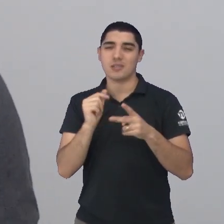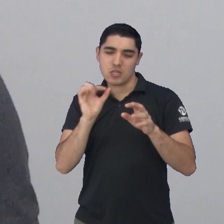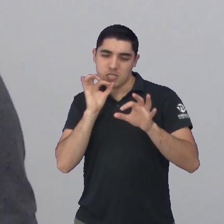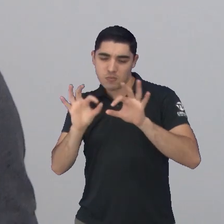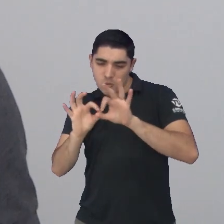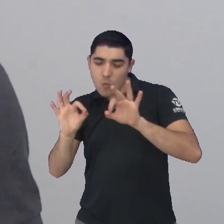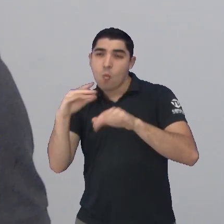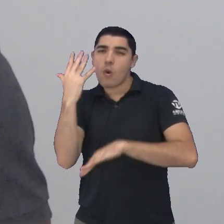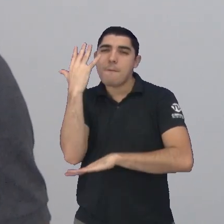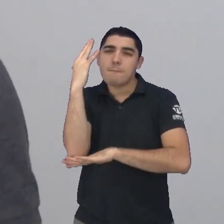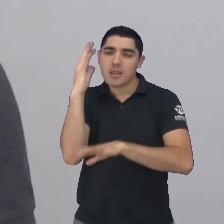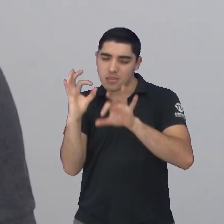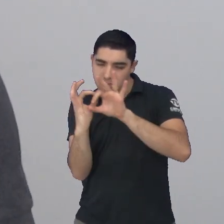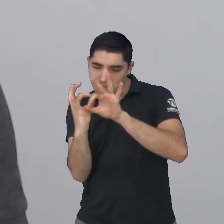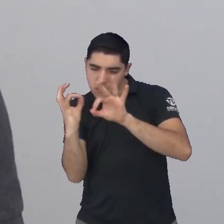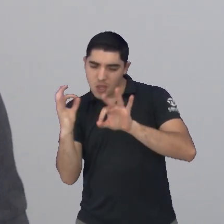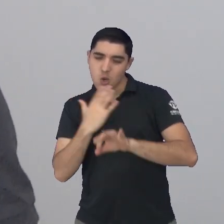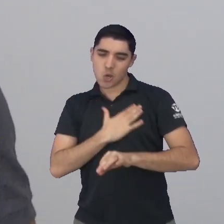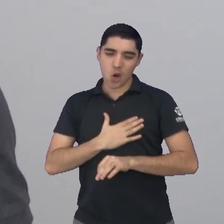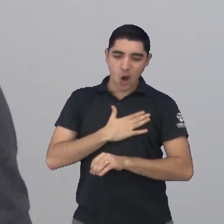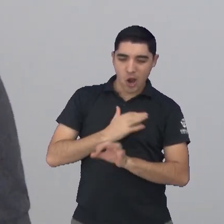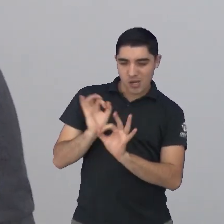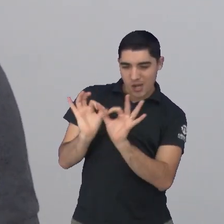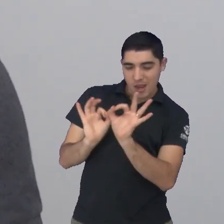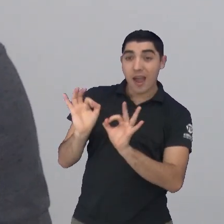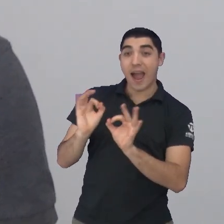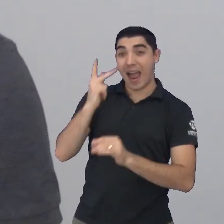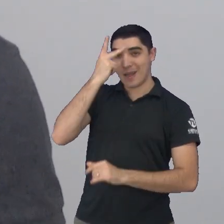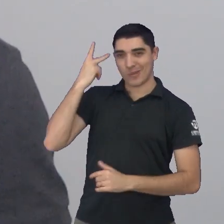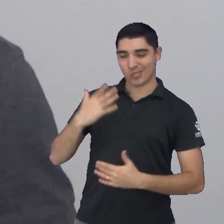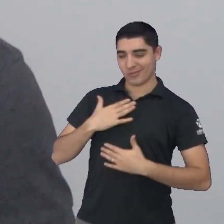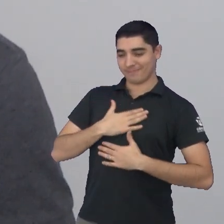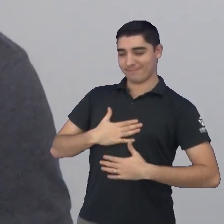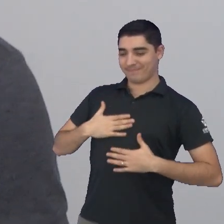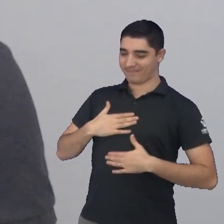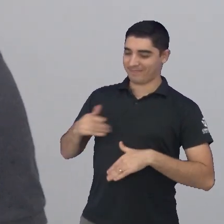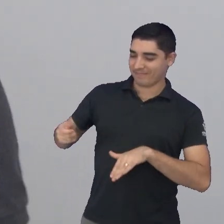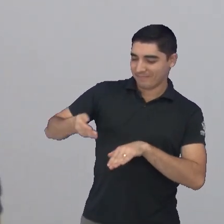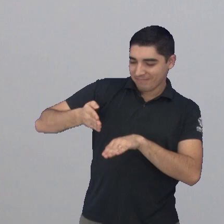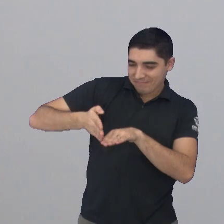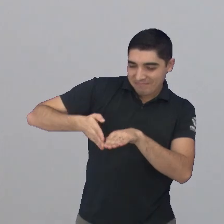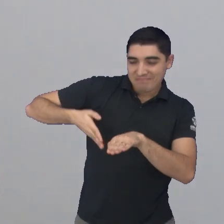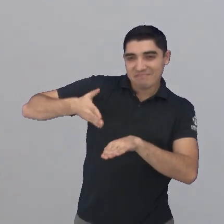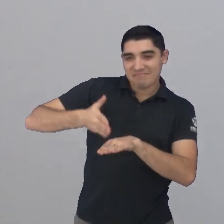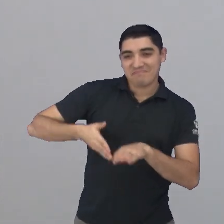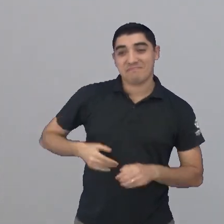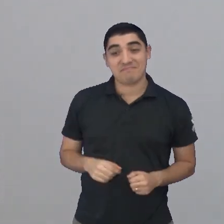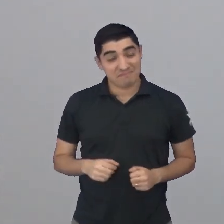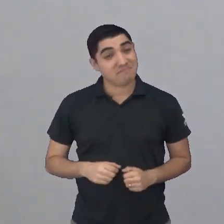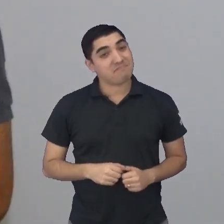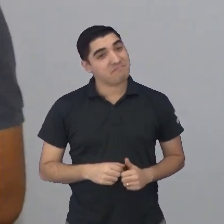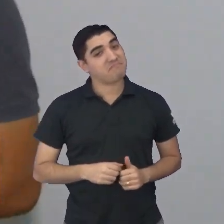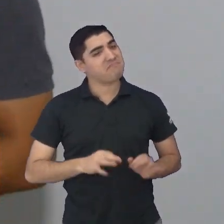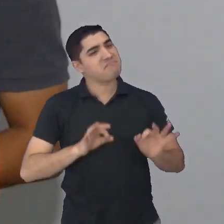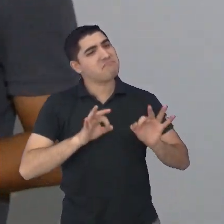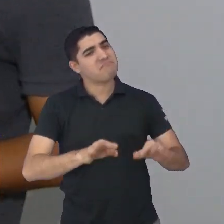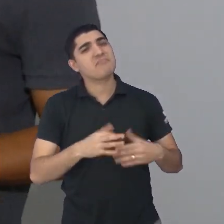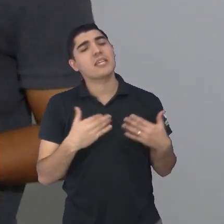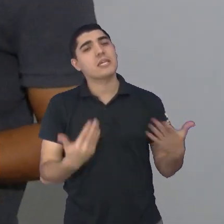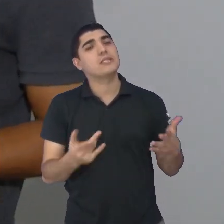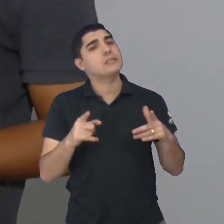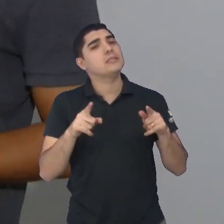madeira, o tipo de lâmina, e aí ele acaba ficando mais satisfeito com o produto final. Tá certo. E Anderson, conta pra gente, como é que foi que